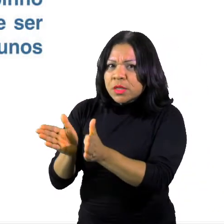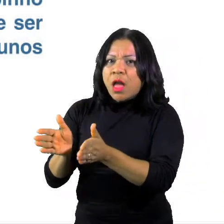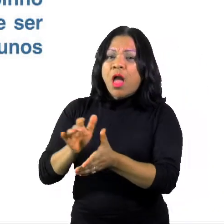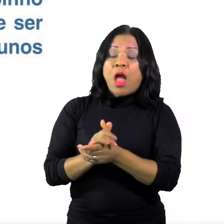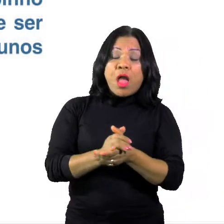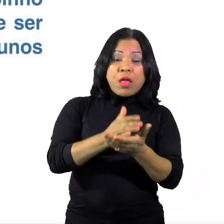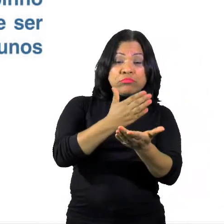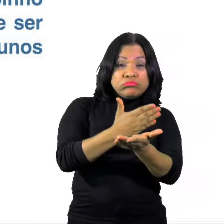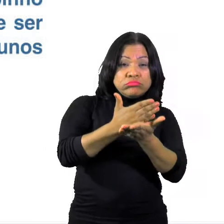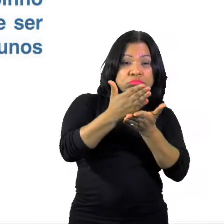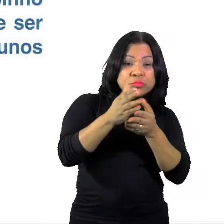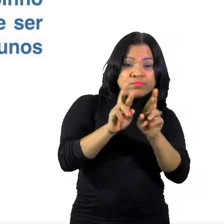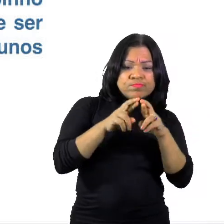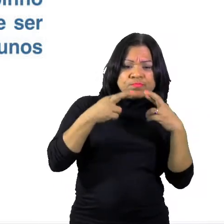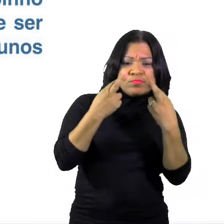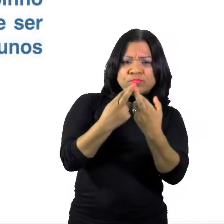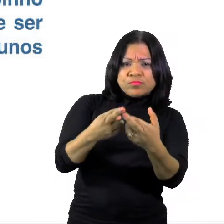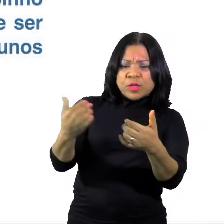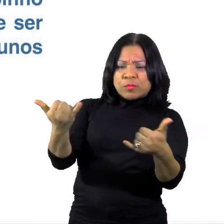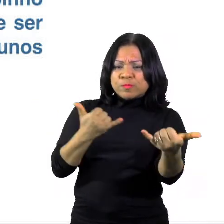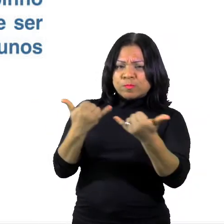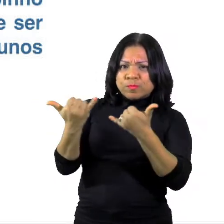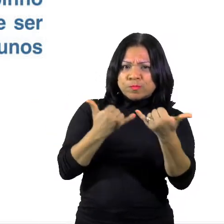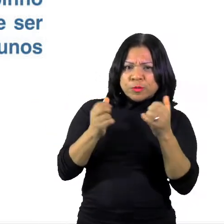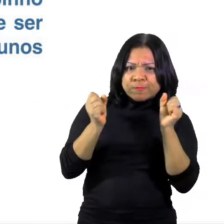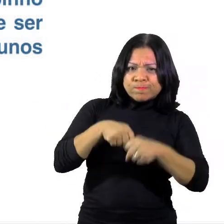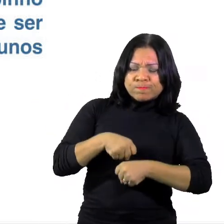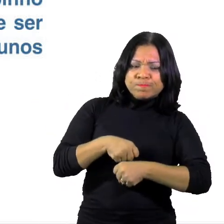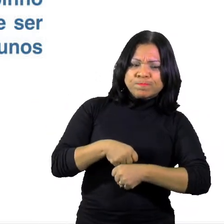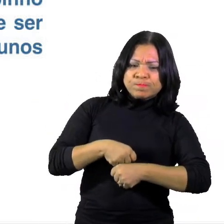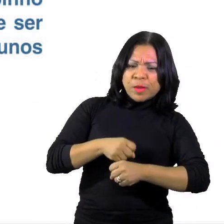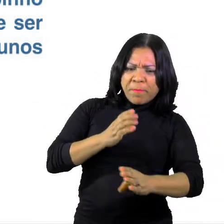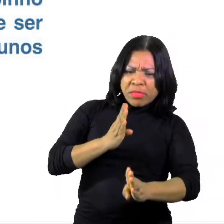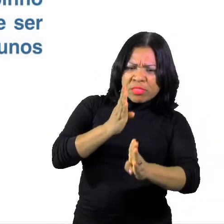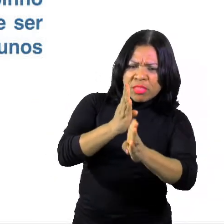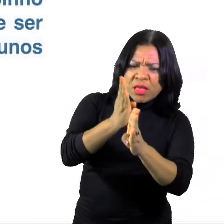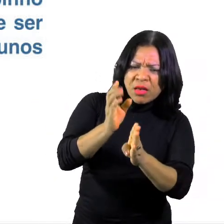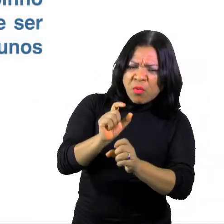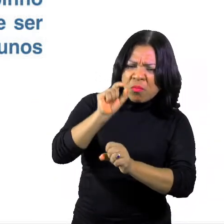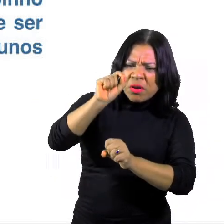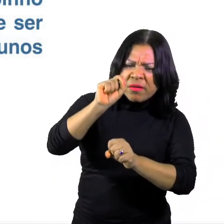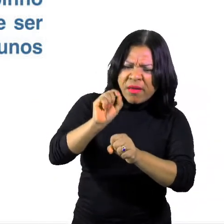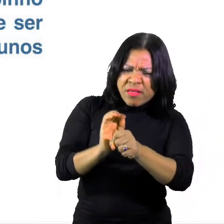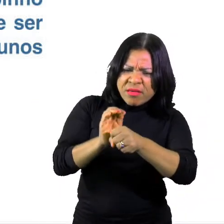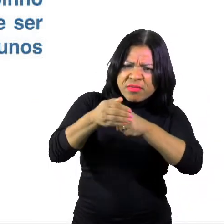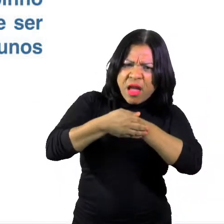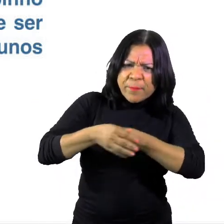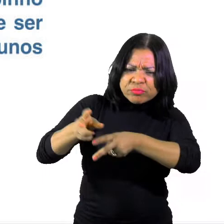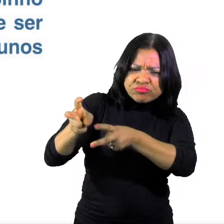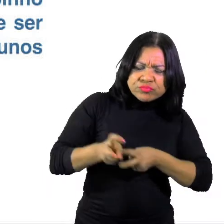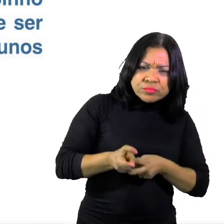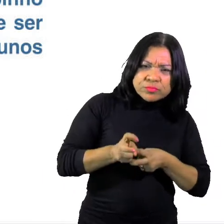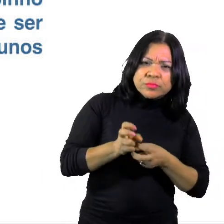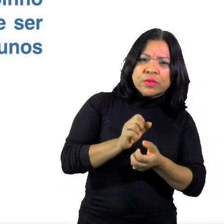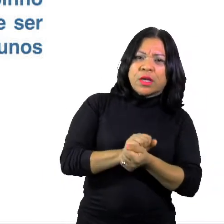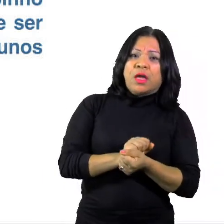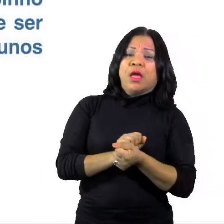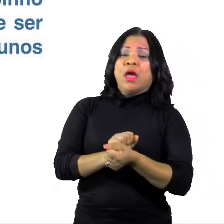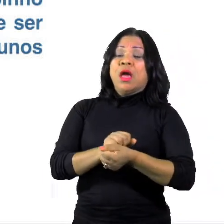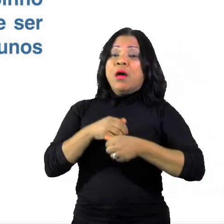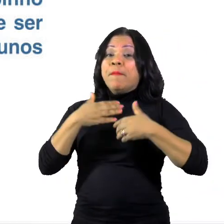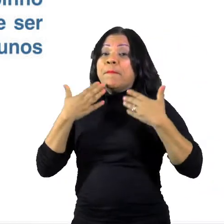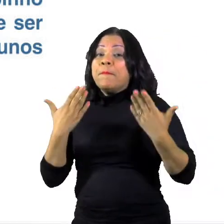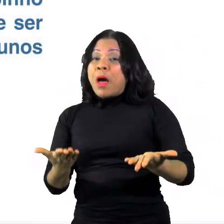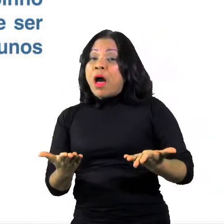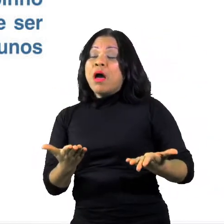todas as informações possíveis para descobrir quem estava por trás dos sequestros. Porém, mal sabiam